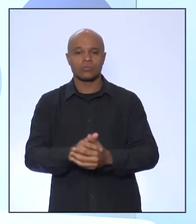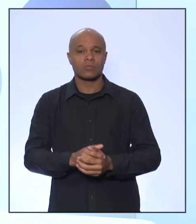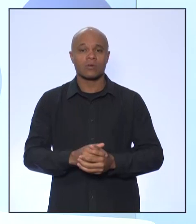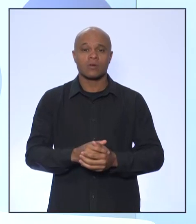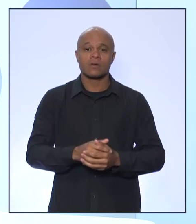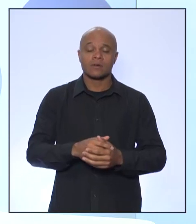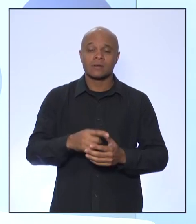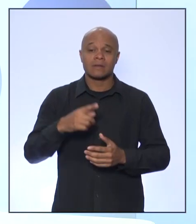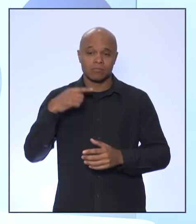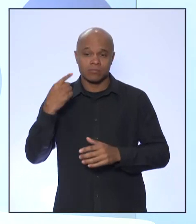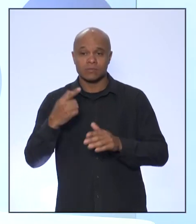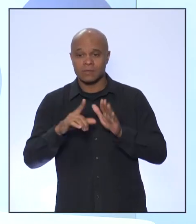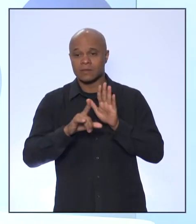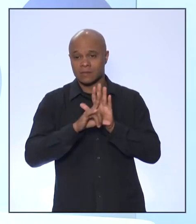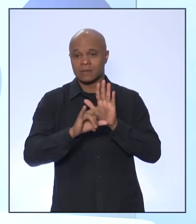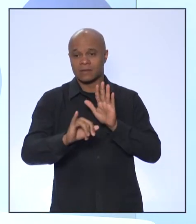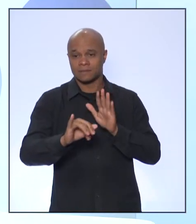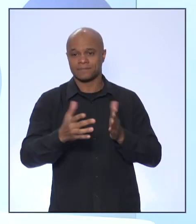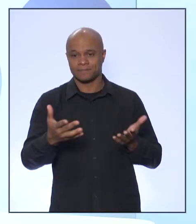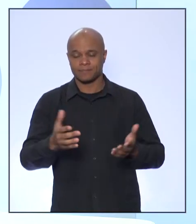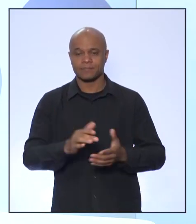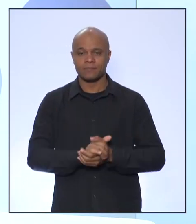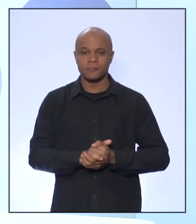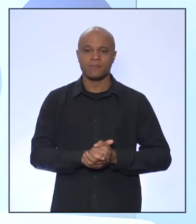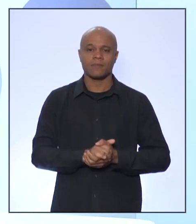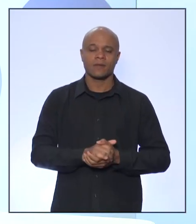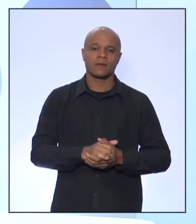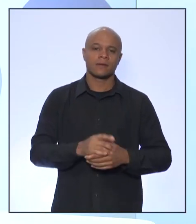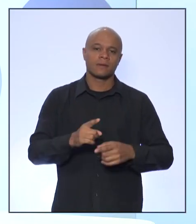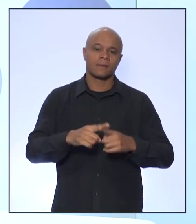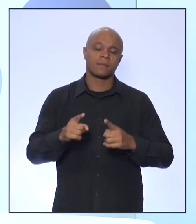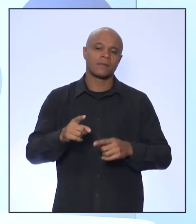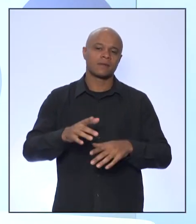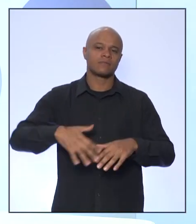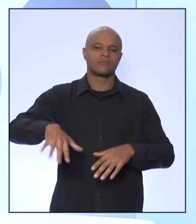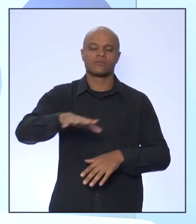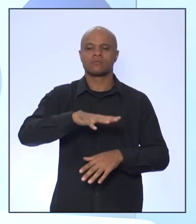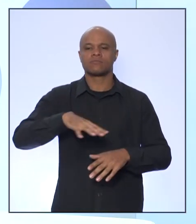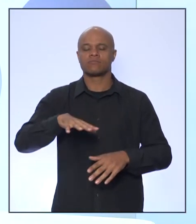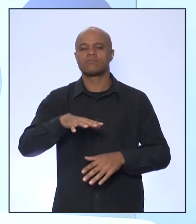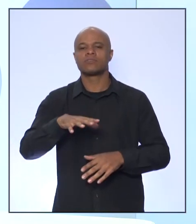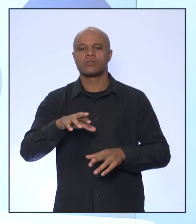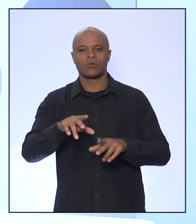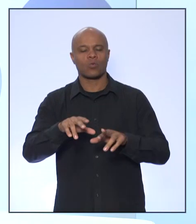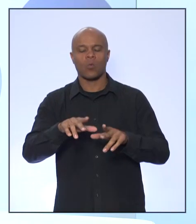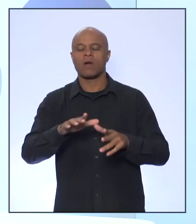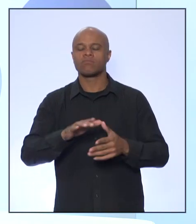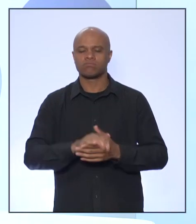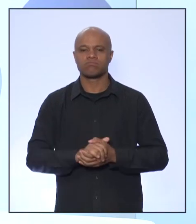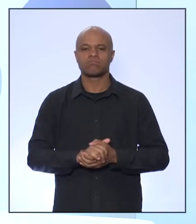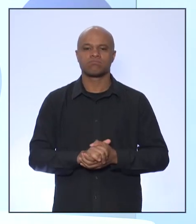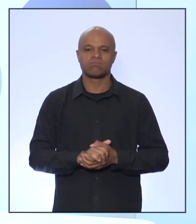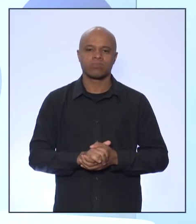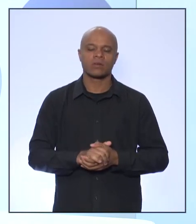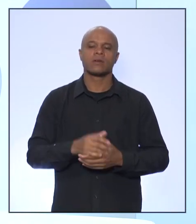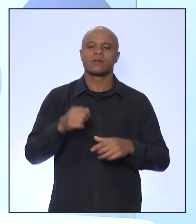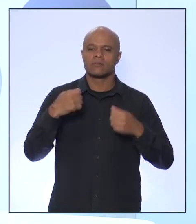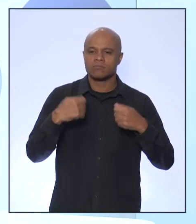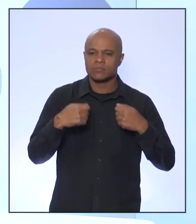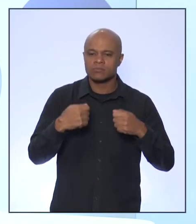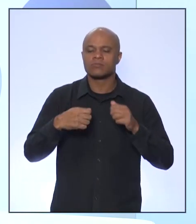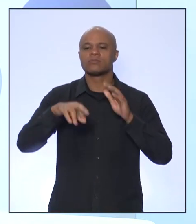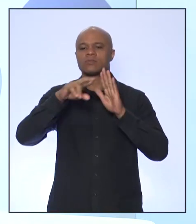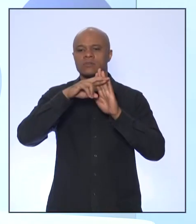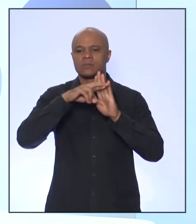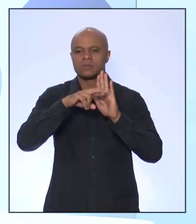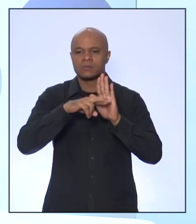elas se relacionam nesse sentido, que nós somos todos iguais perante a lei, né? Então, nós precisamos das regras, das leis,